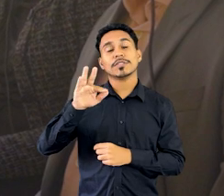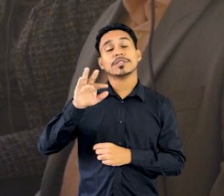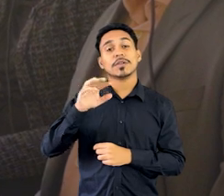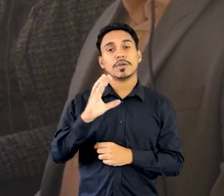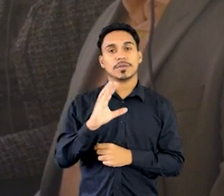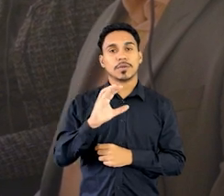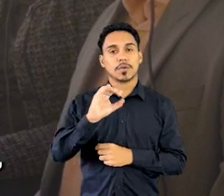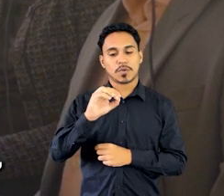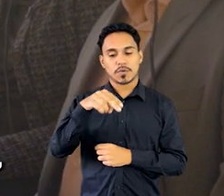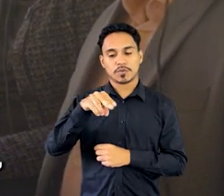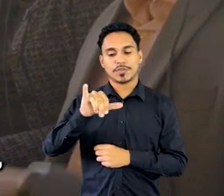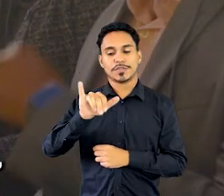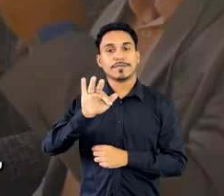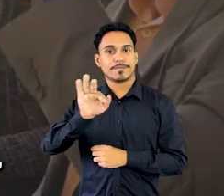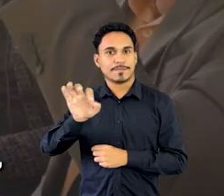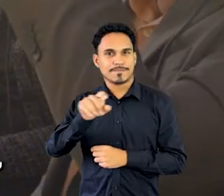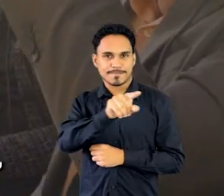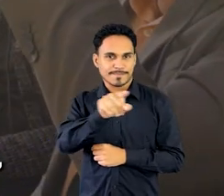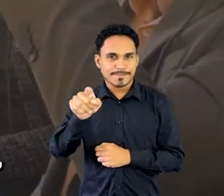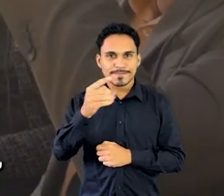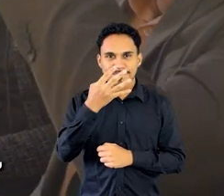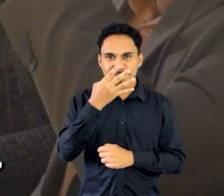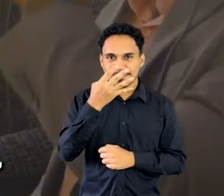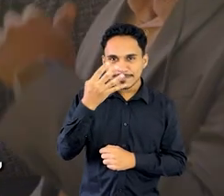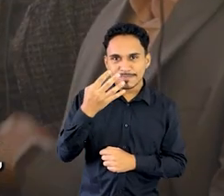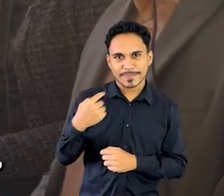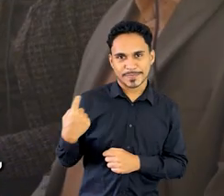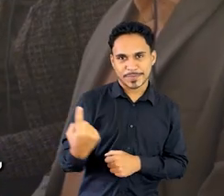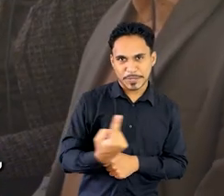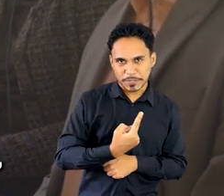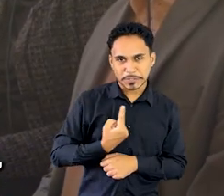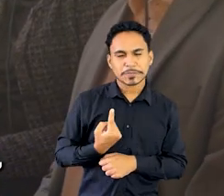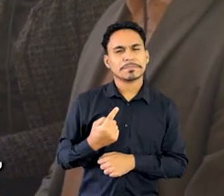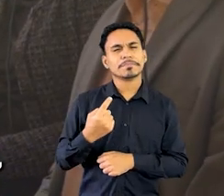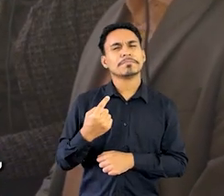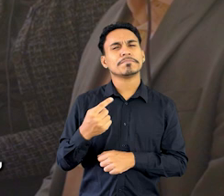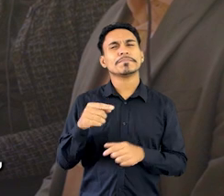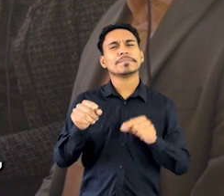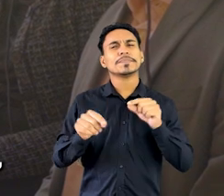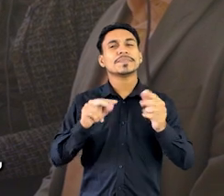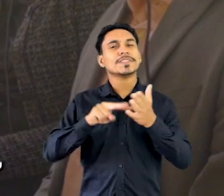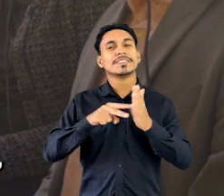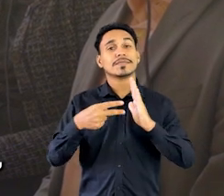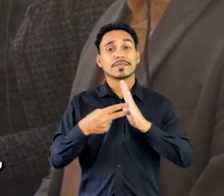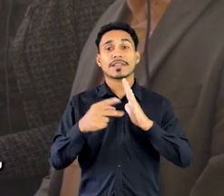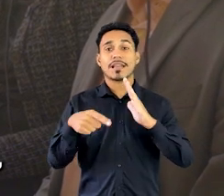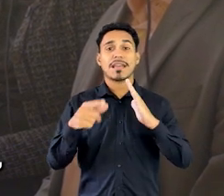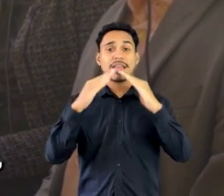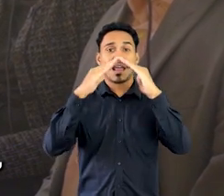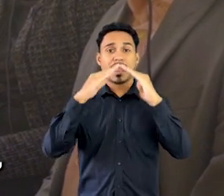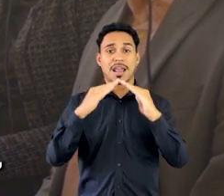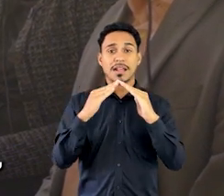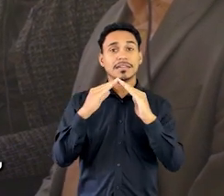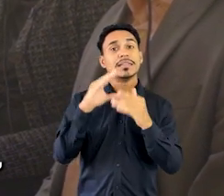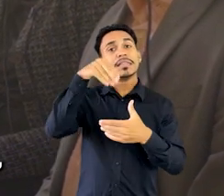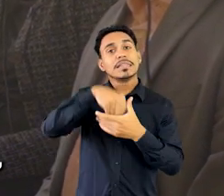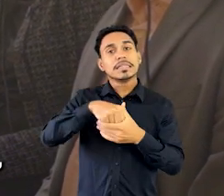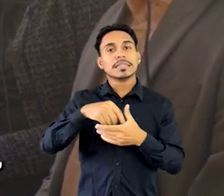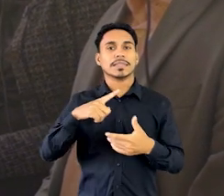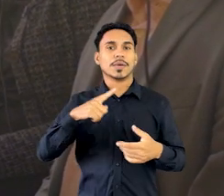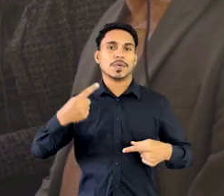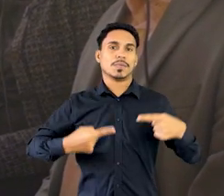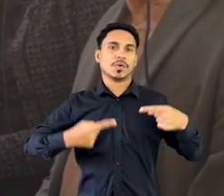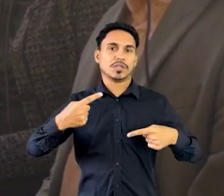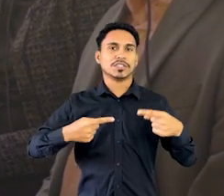conif é o conif para aqueles que estamos assistindo de uma forma muito prática eh conif é uma casa política